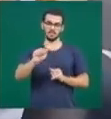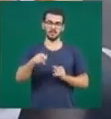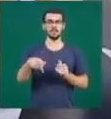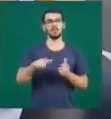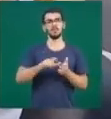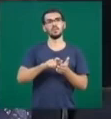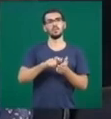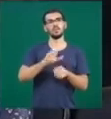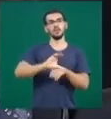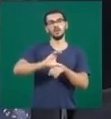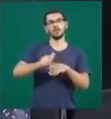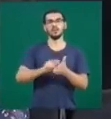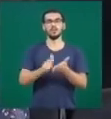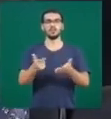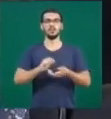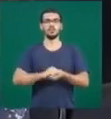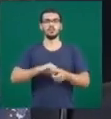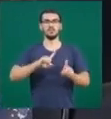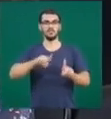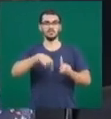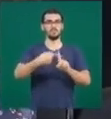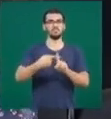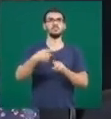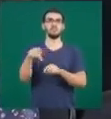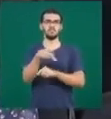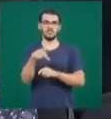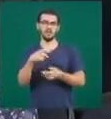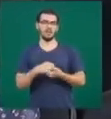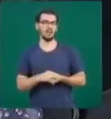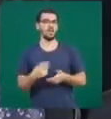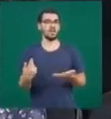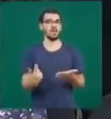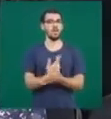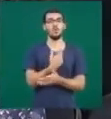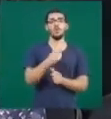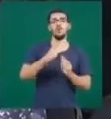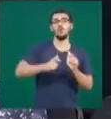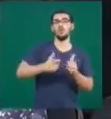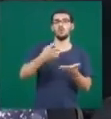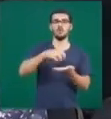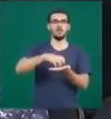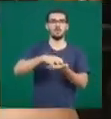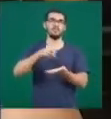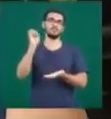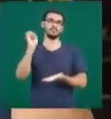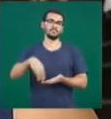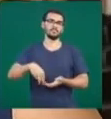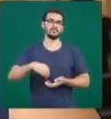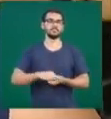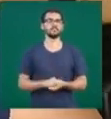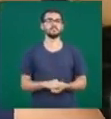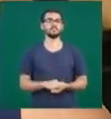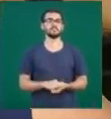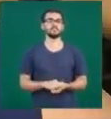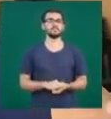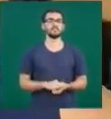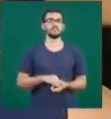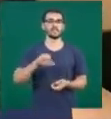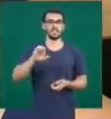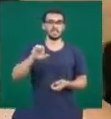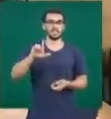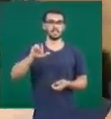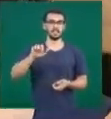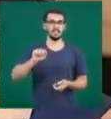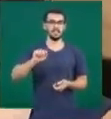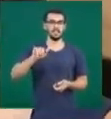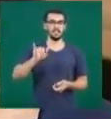de Jornalismo, em parceria com professores, acontece no campus Santa Mônica da UFO. Elaine cursa o sexto período